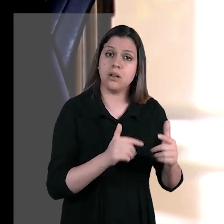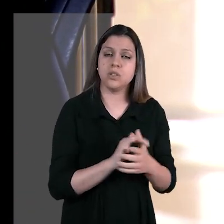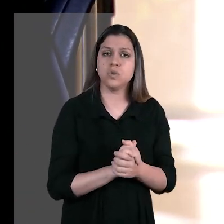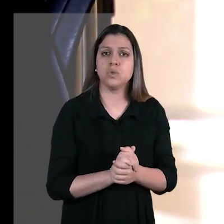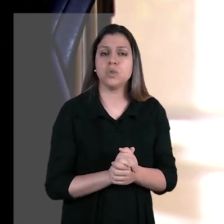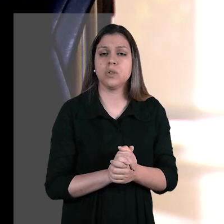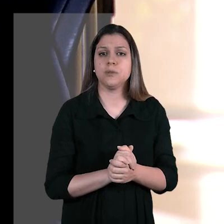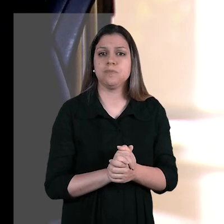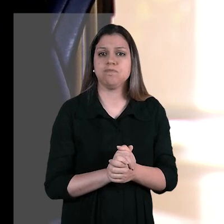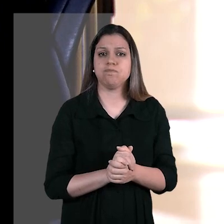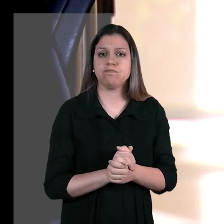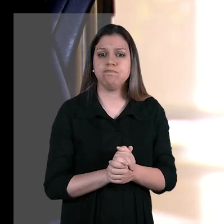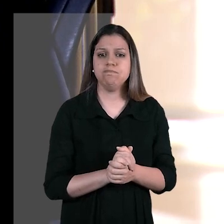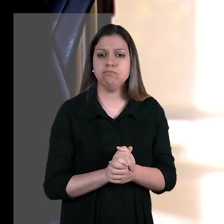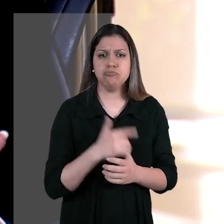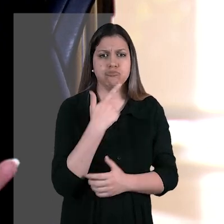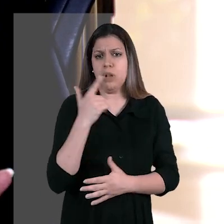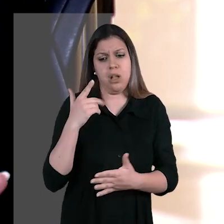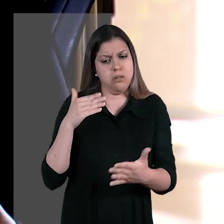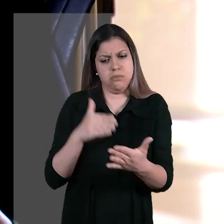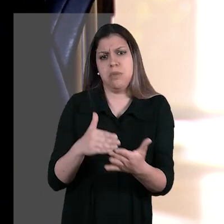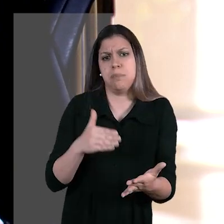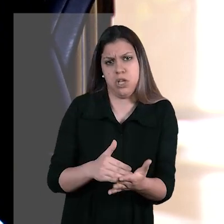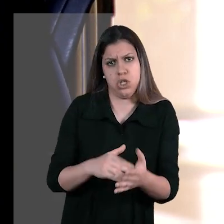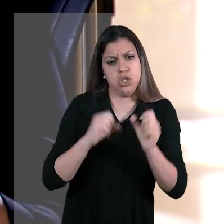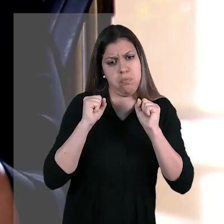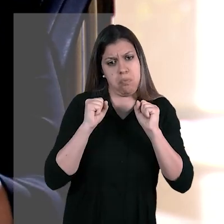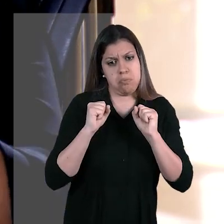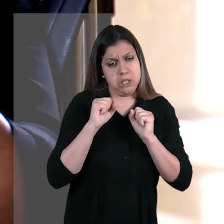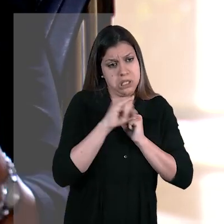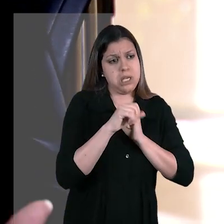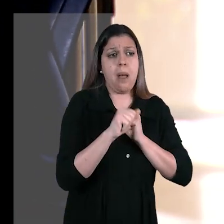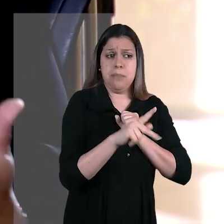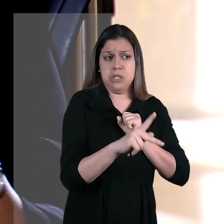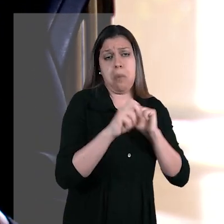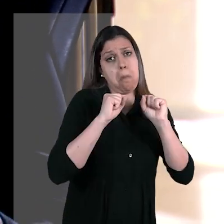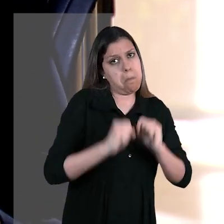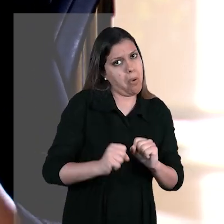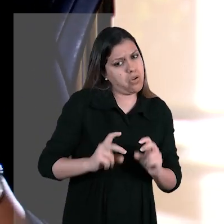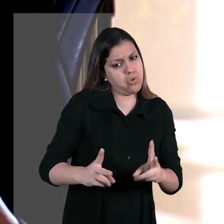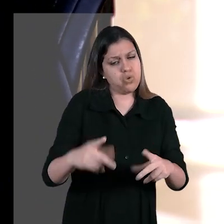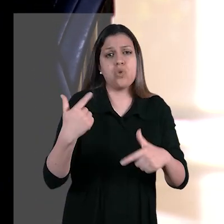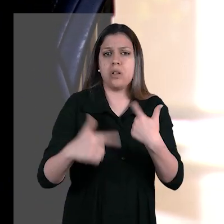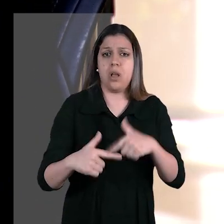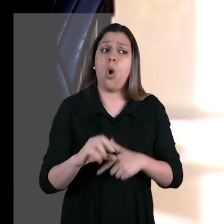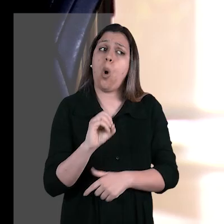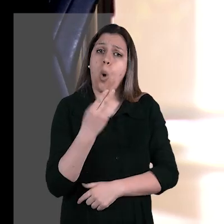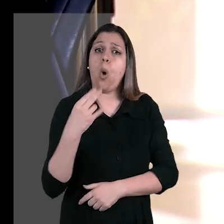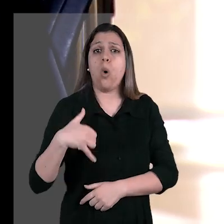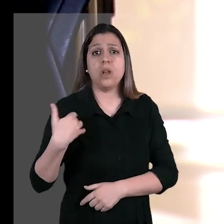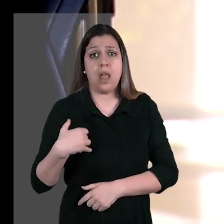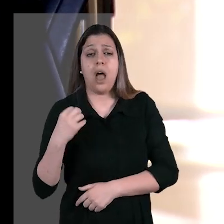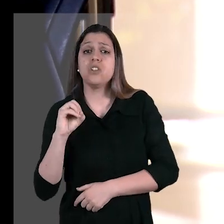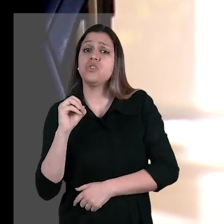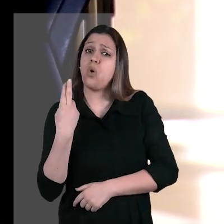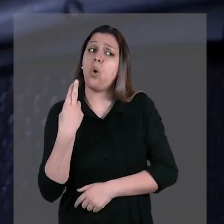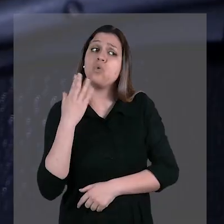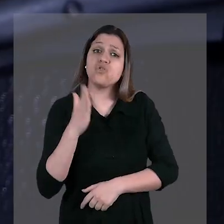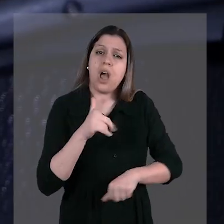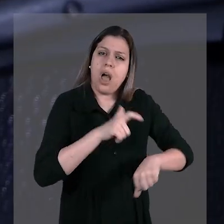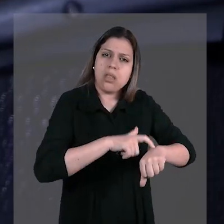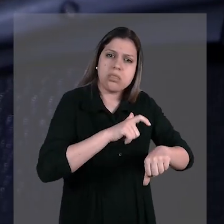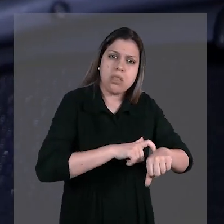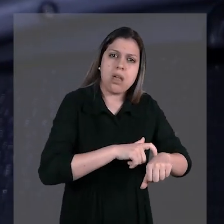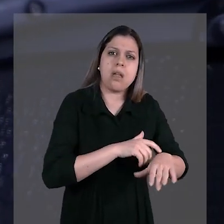também não há obstáculo dele continuar trabalhando após se aposentar, ou por idade ou por